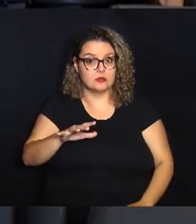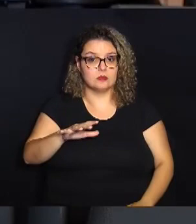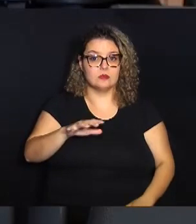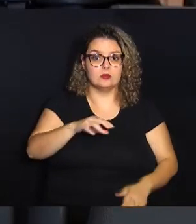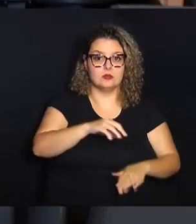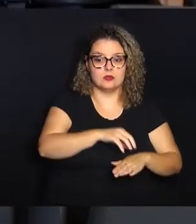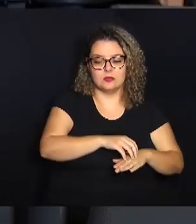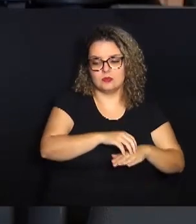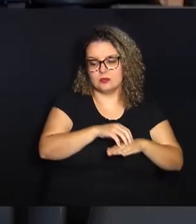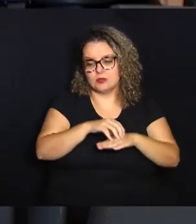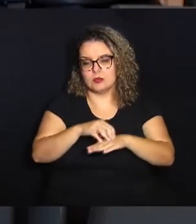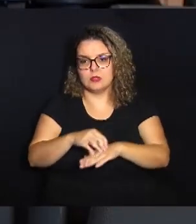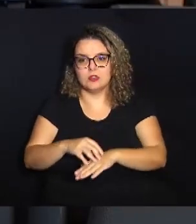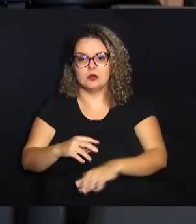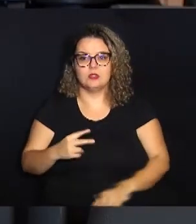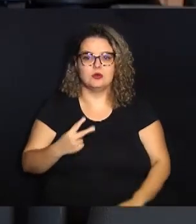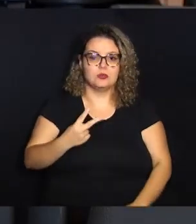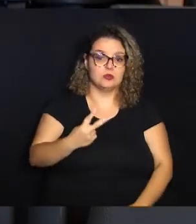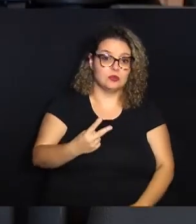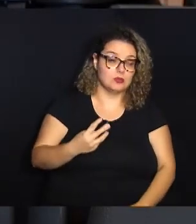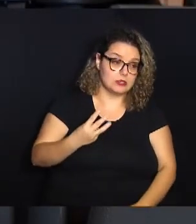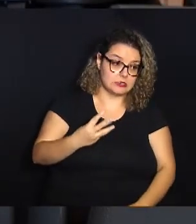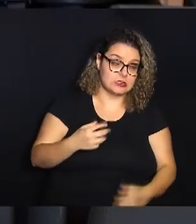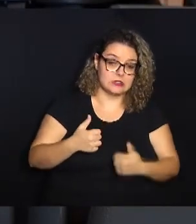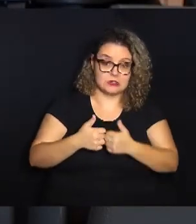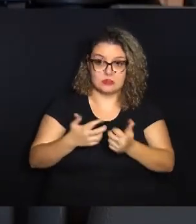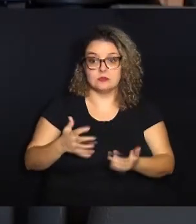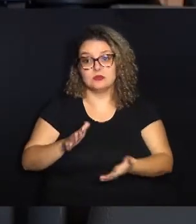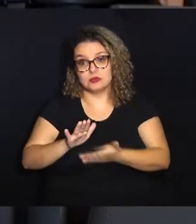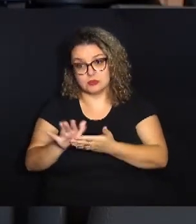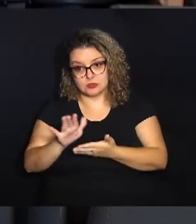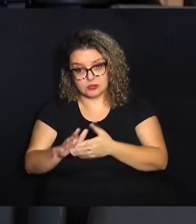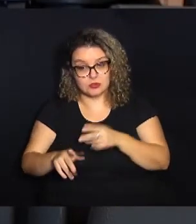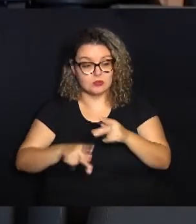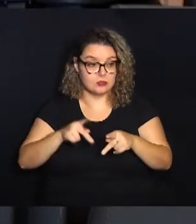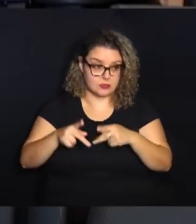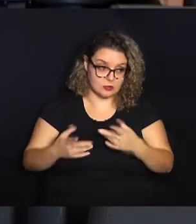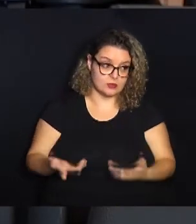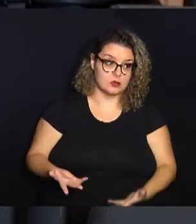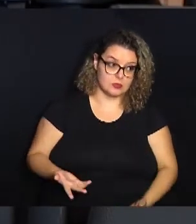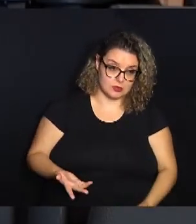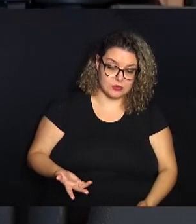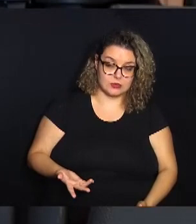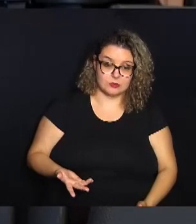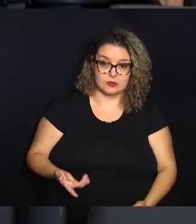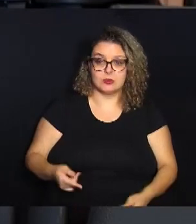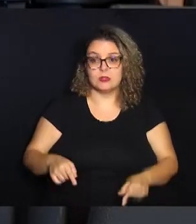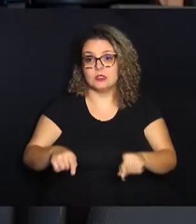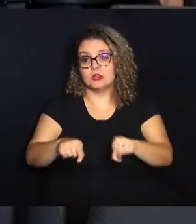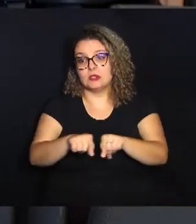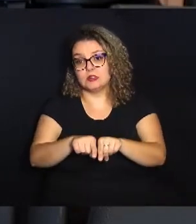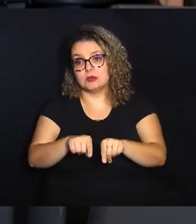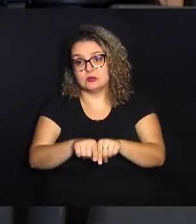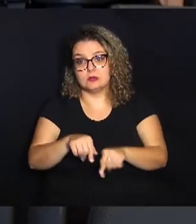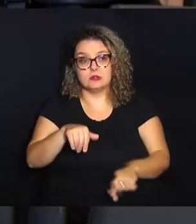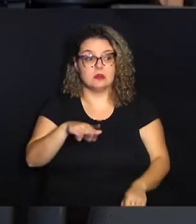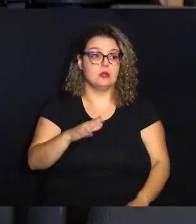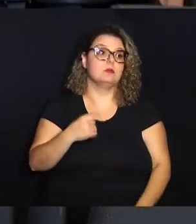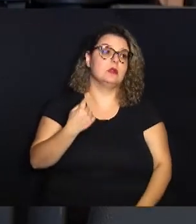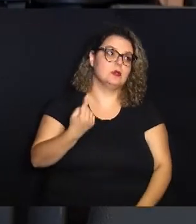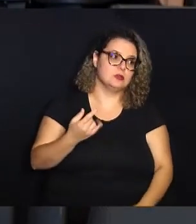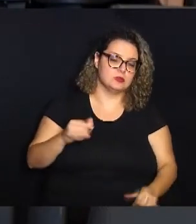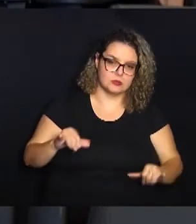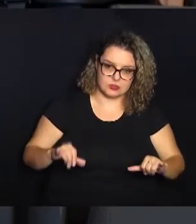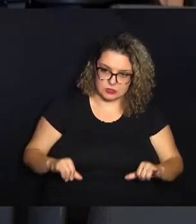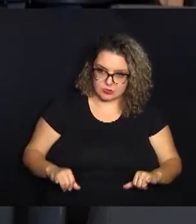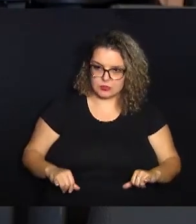de 2, 3 ônibus, além de custoso para a população, né, também é mais um sofrimento